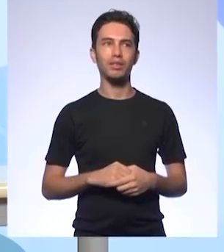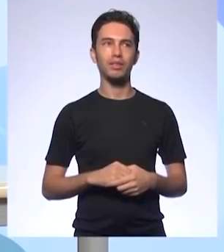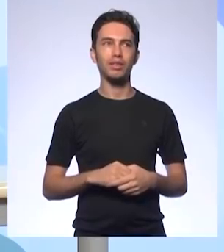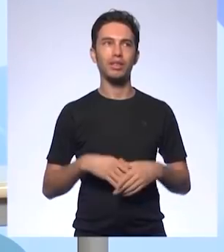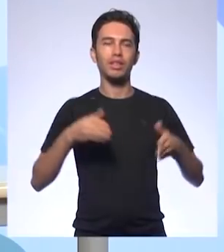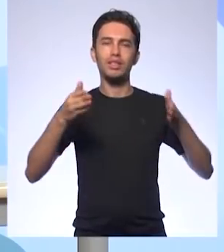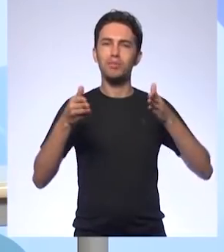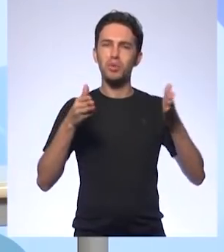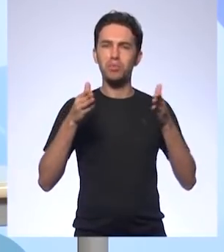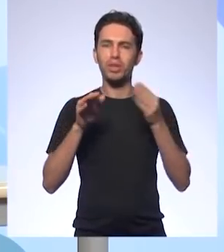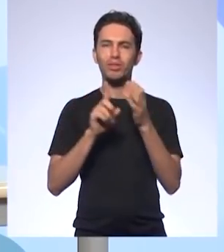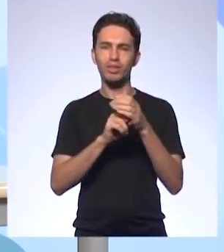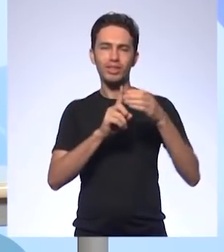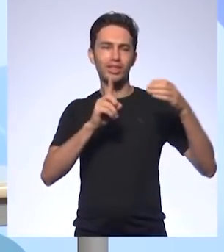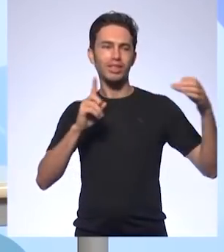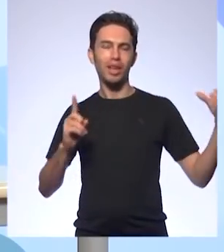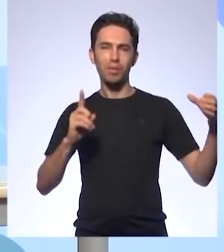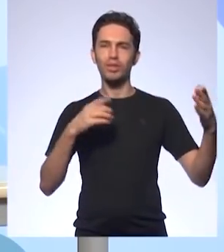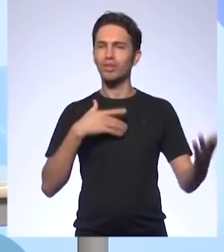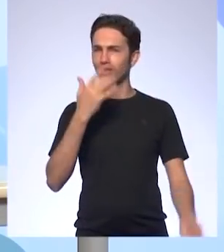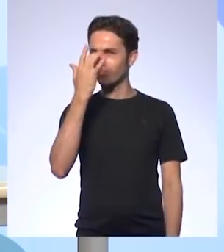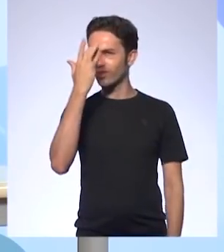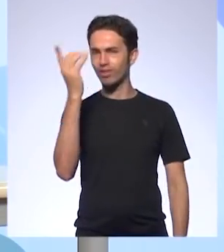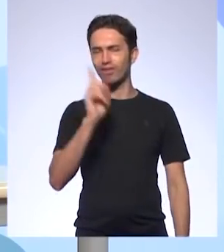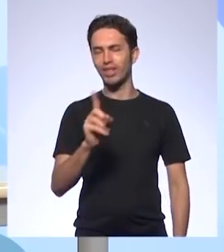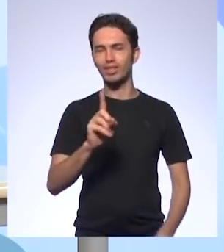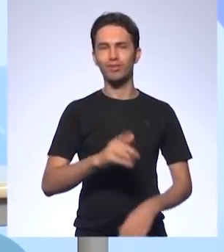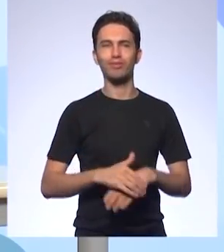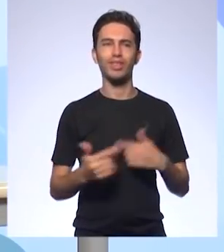nesse momento de distanciamento social que não foi fácil para ninguém.